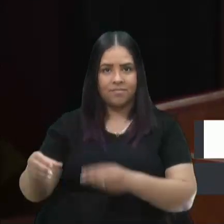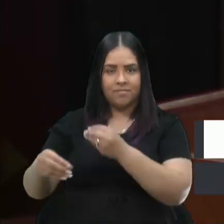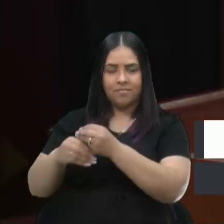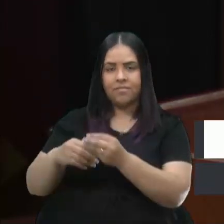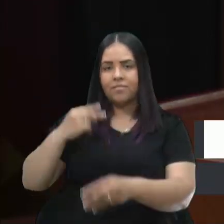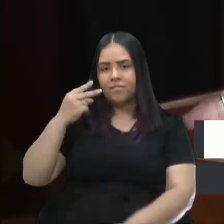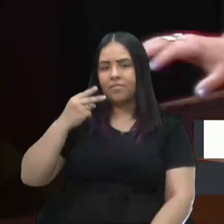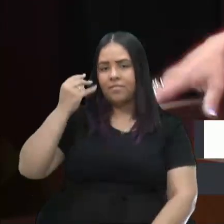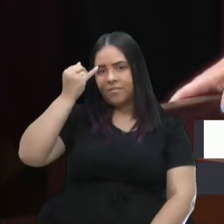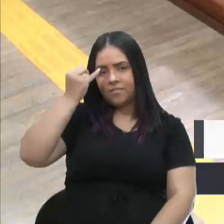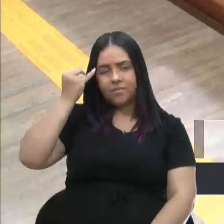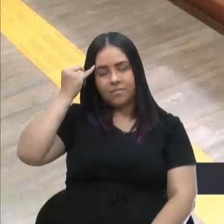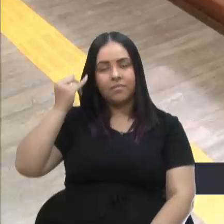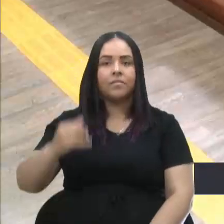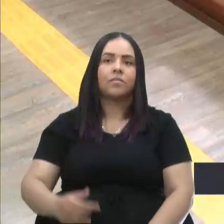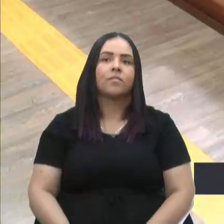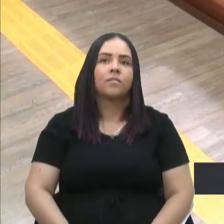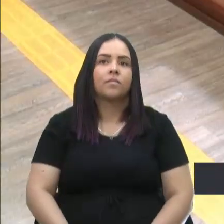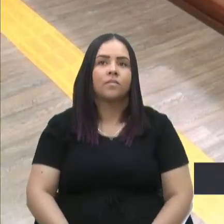vereador D'Ambrosio.